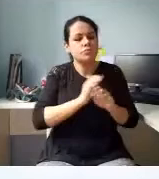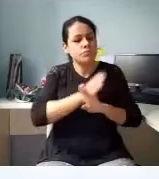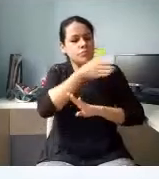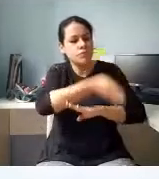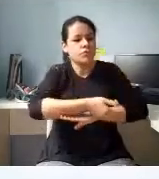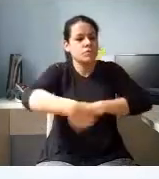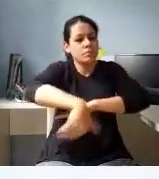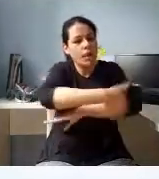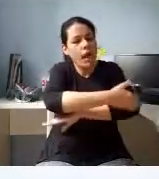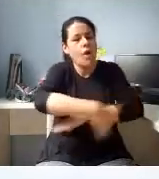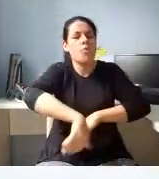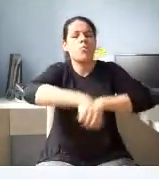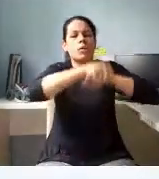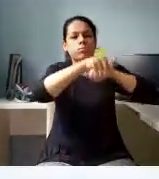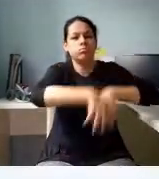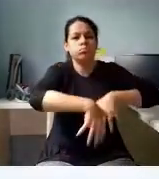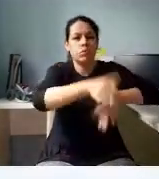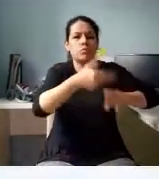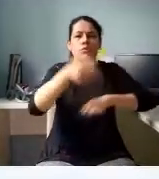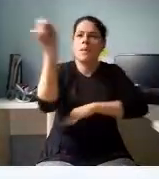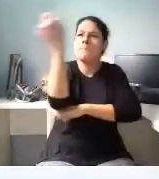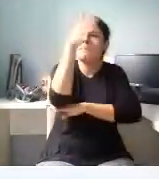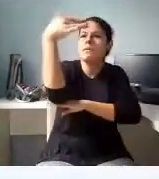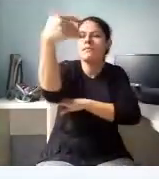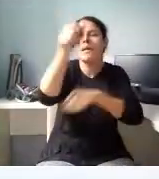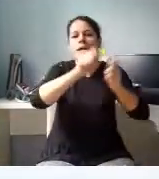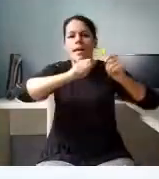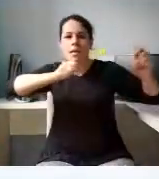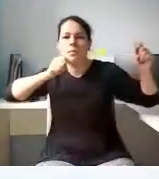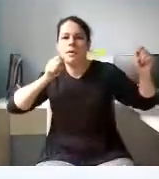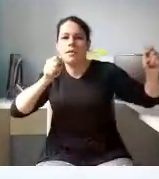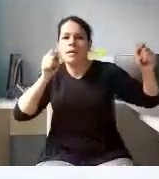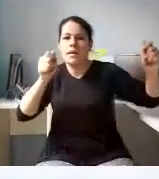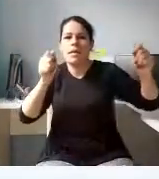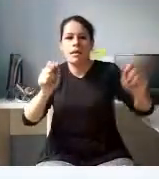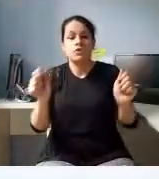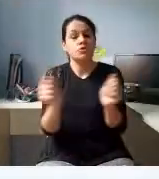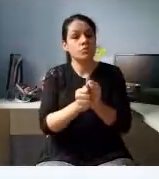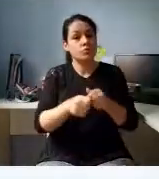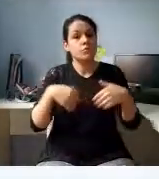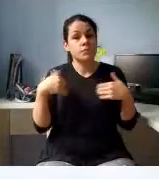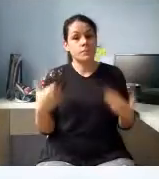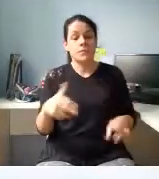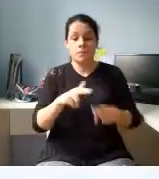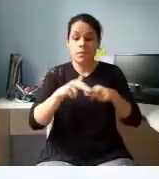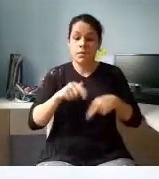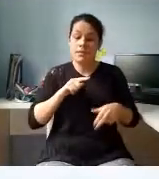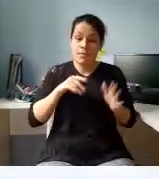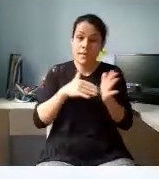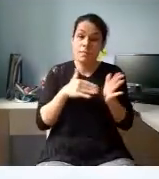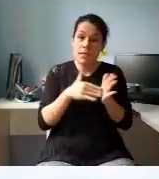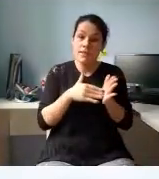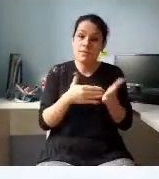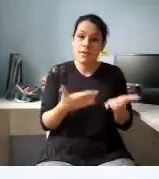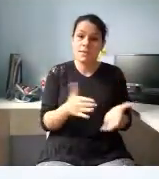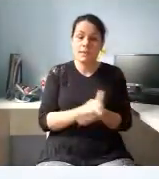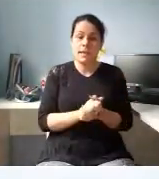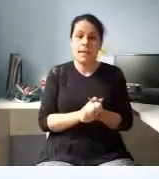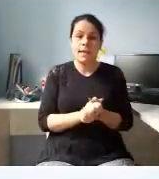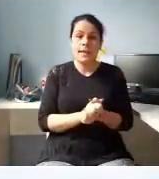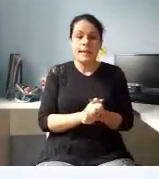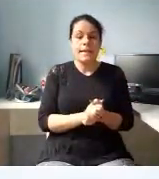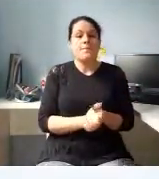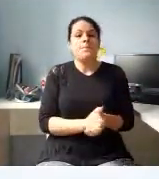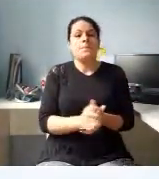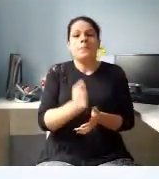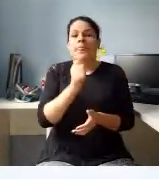fazer manifestações com bandeiras, aquelas passeatas, enfim. Então, isso ficou um pouco mais limitado. Ainda não chegou